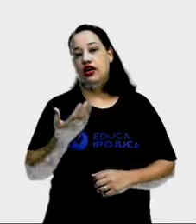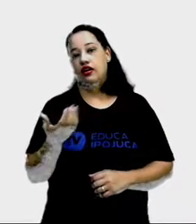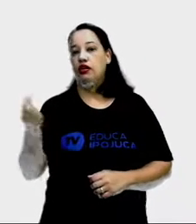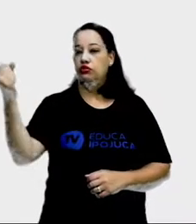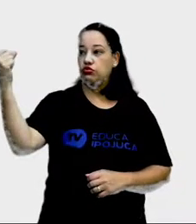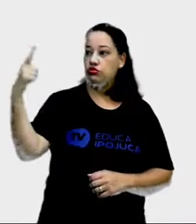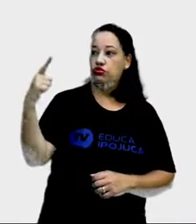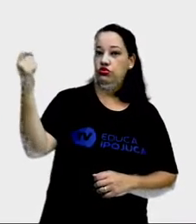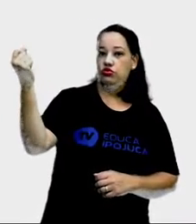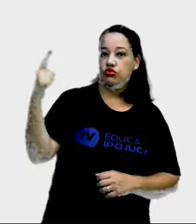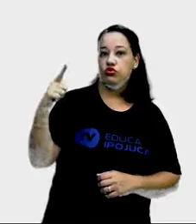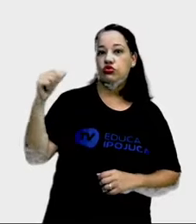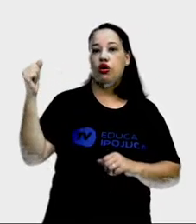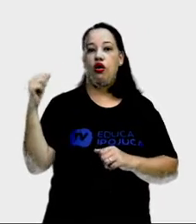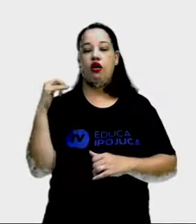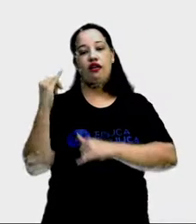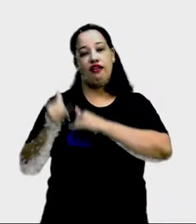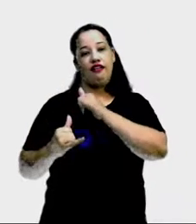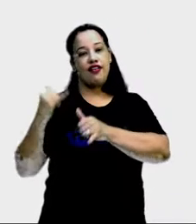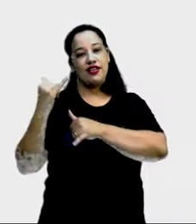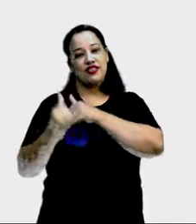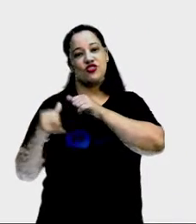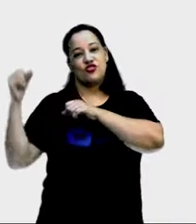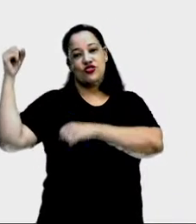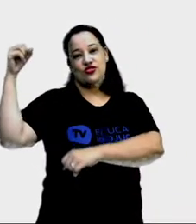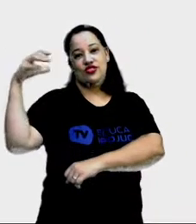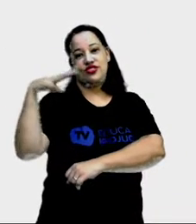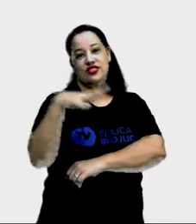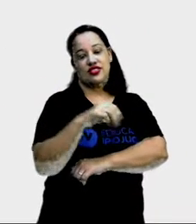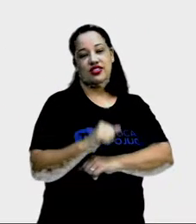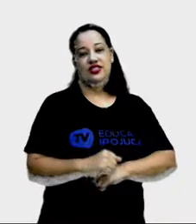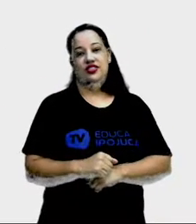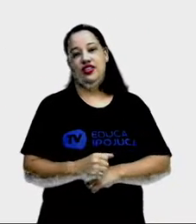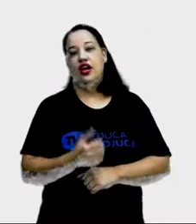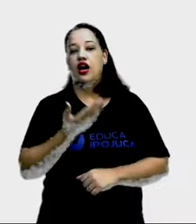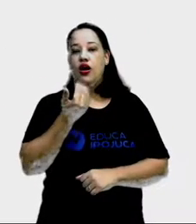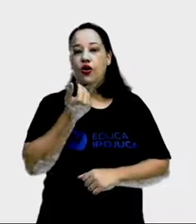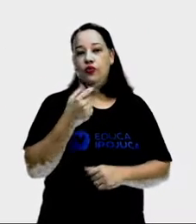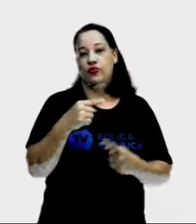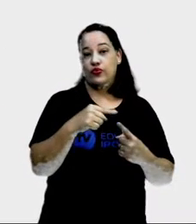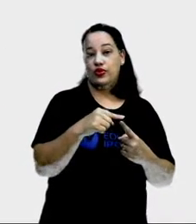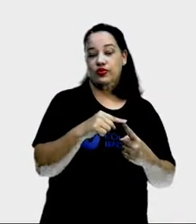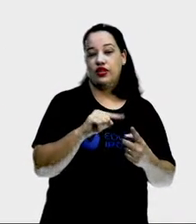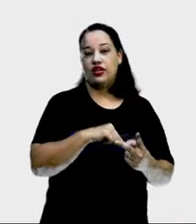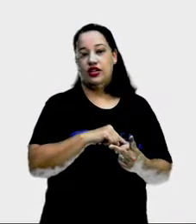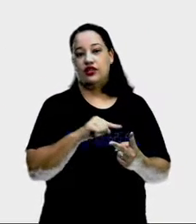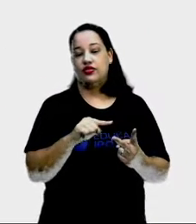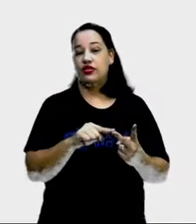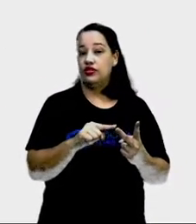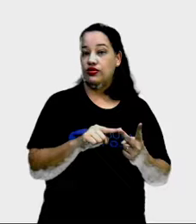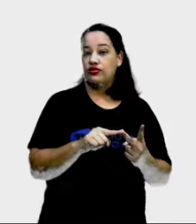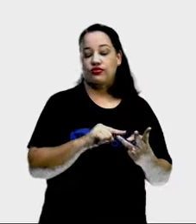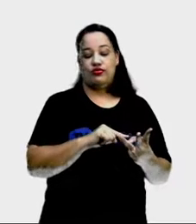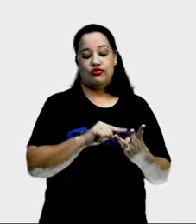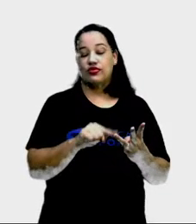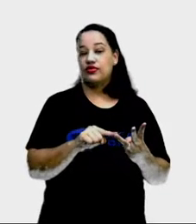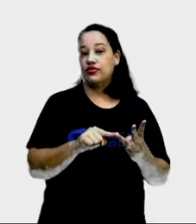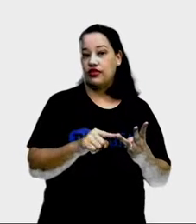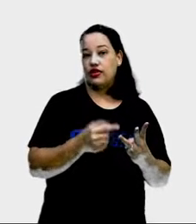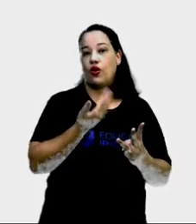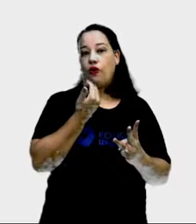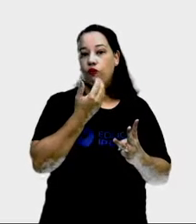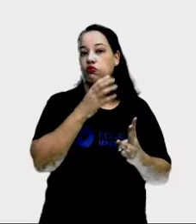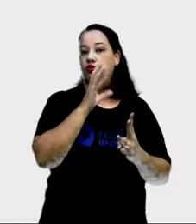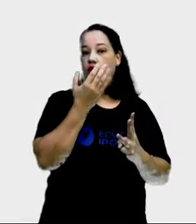iluminando, a energia acontecendo, o consumidor primário, o consumidor secundário, o consumidor terciário, o